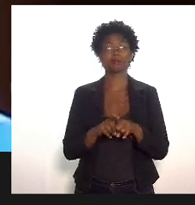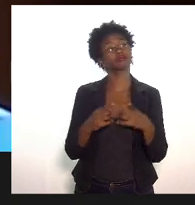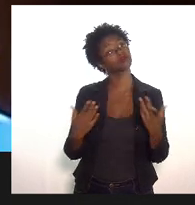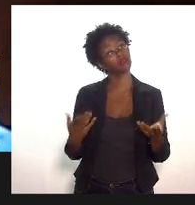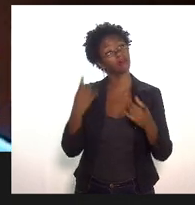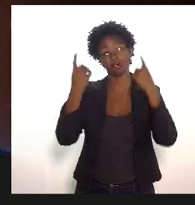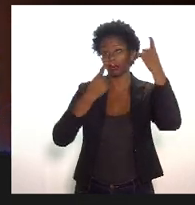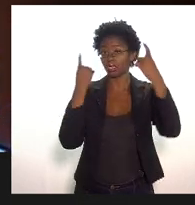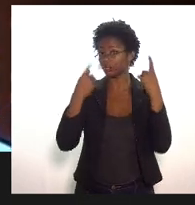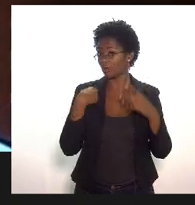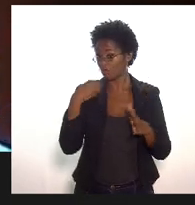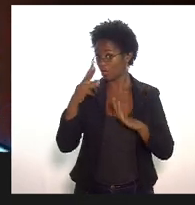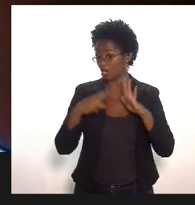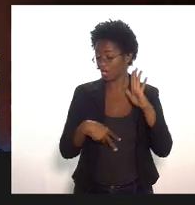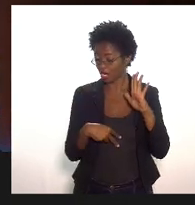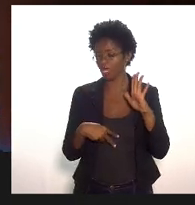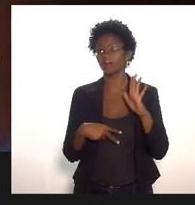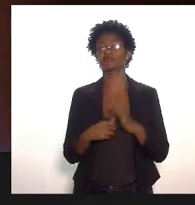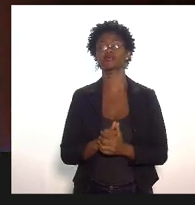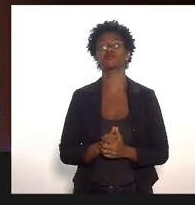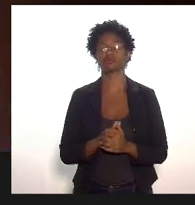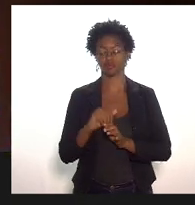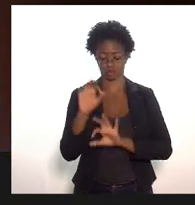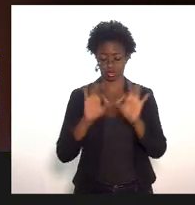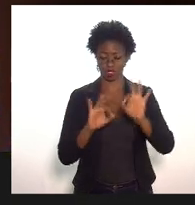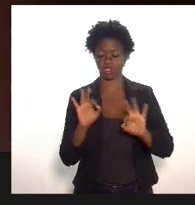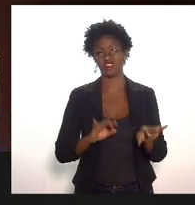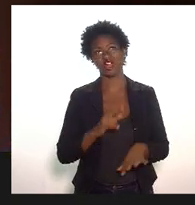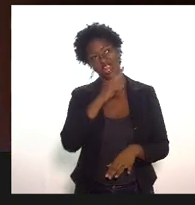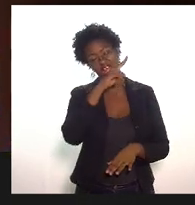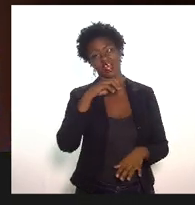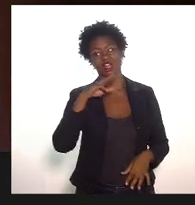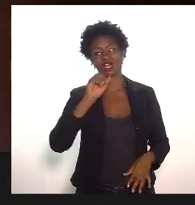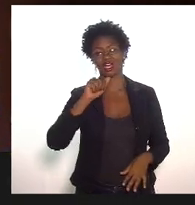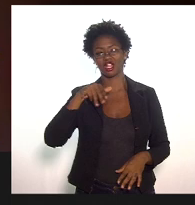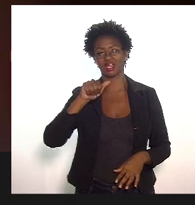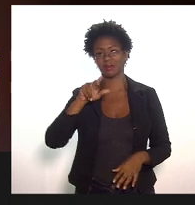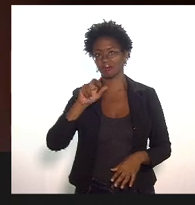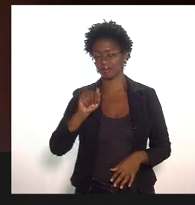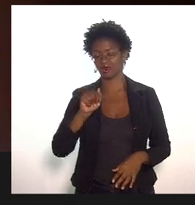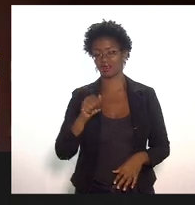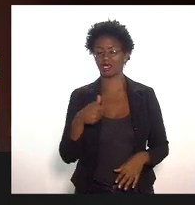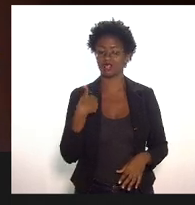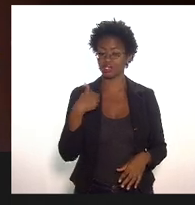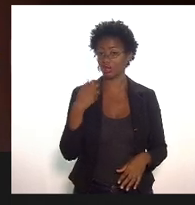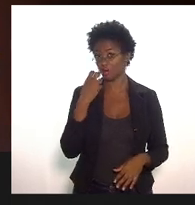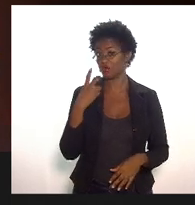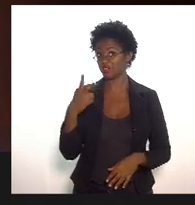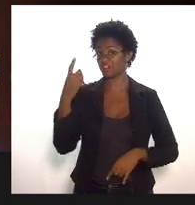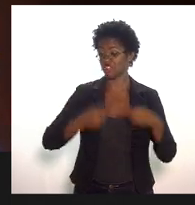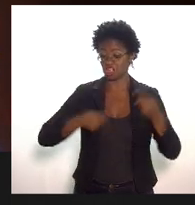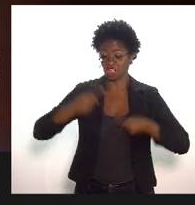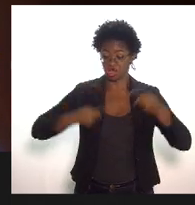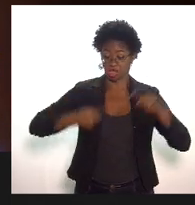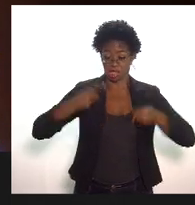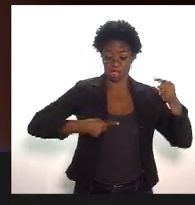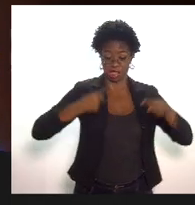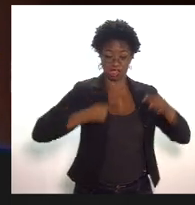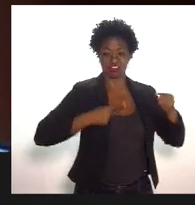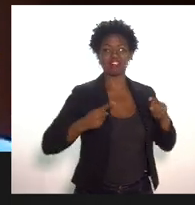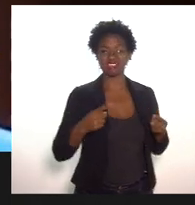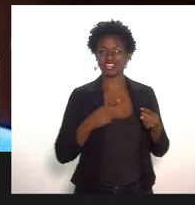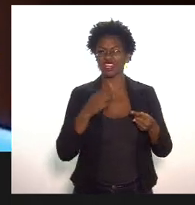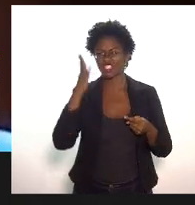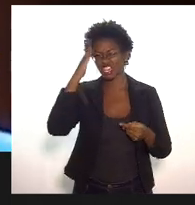que, lendo sobre o projeto durante a sua tramitação na Câmara, aliás, a tramitação na Câmara foi muito acalorada. Né? Salvo engano, chegou